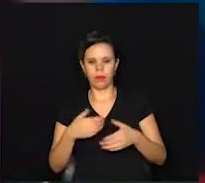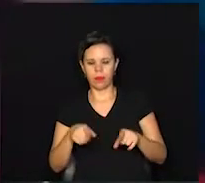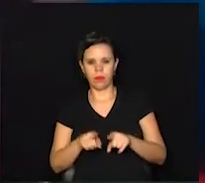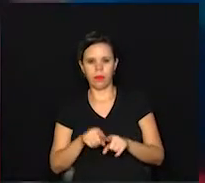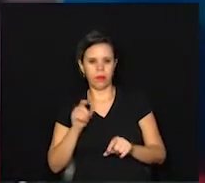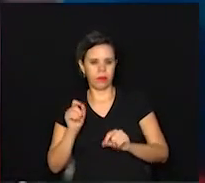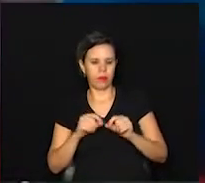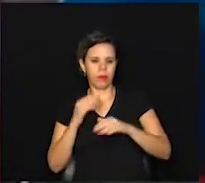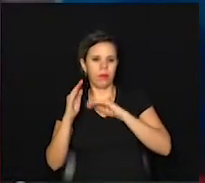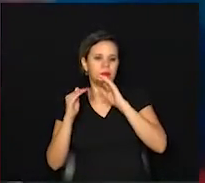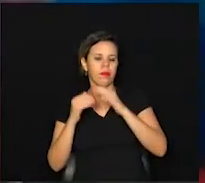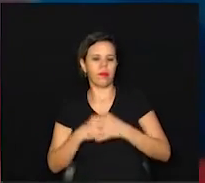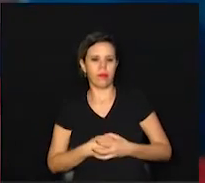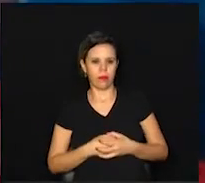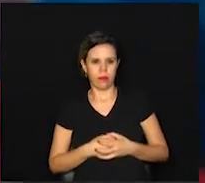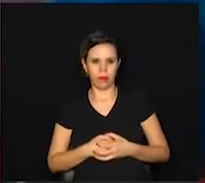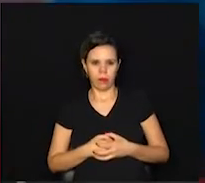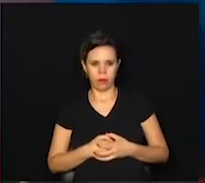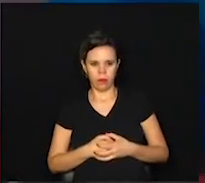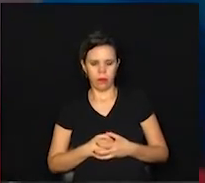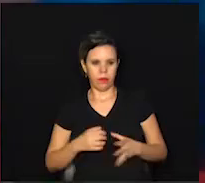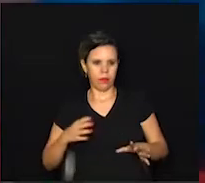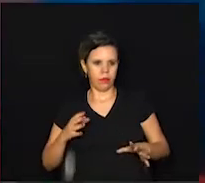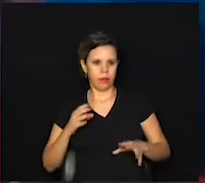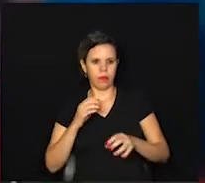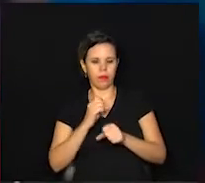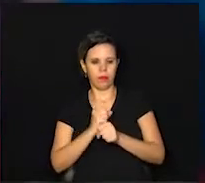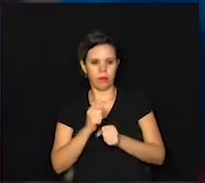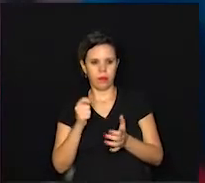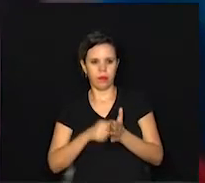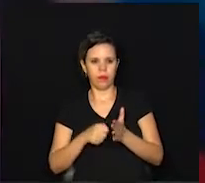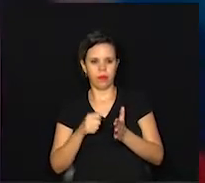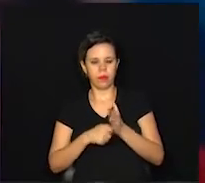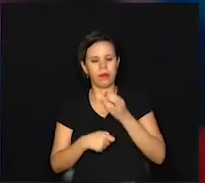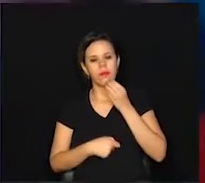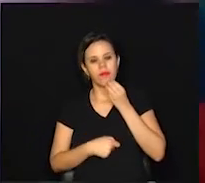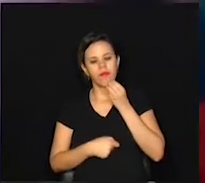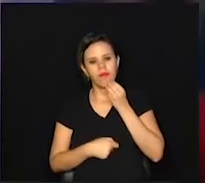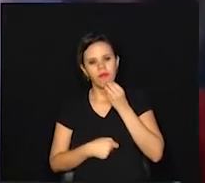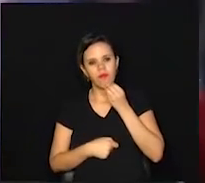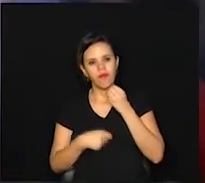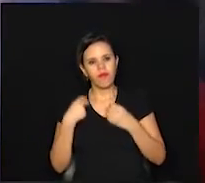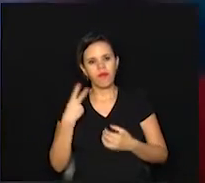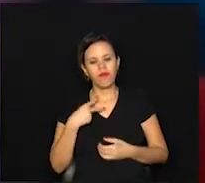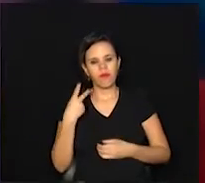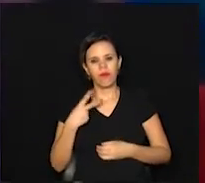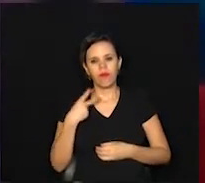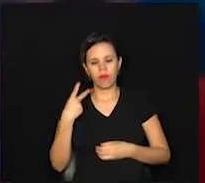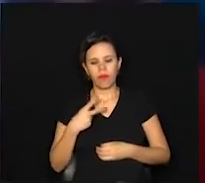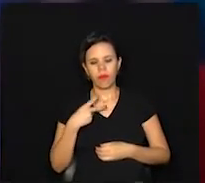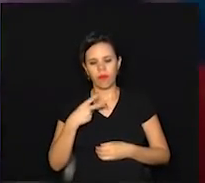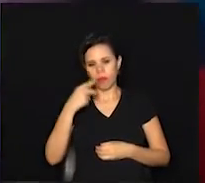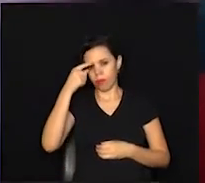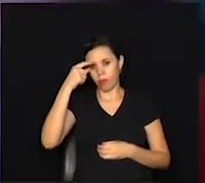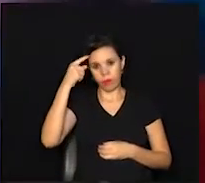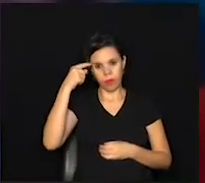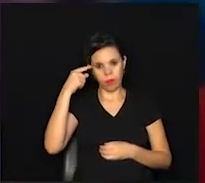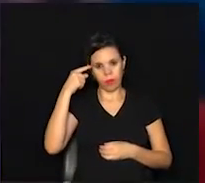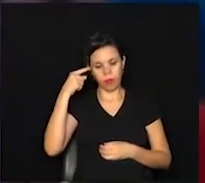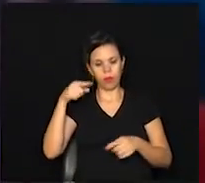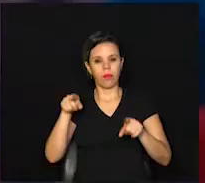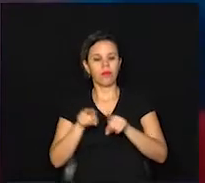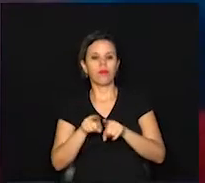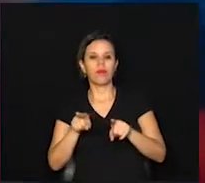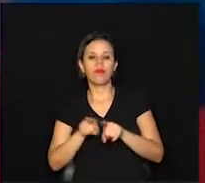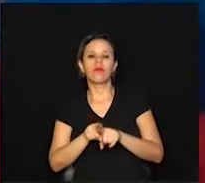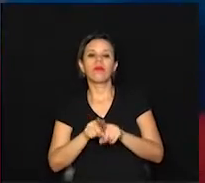de construção que soma essas lutas, e a vereadora Paola Miguel também colocando